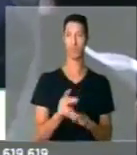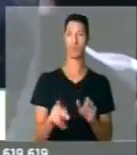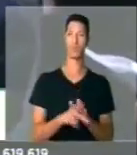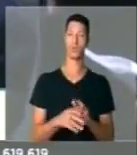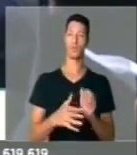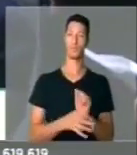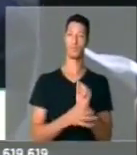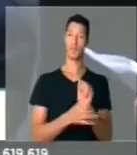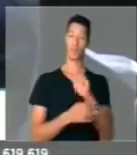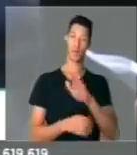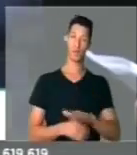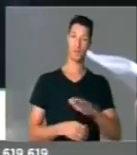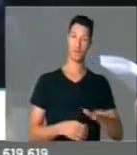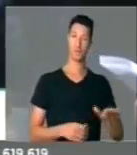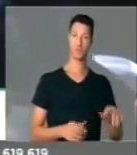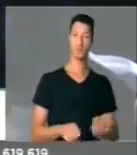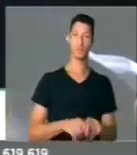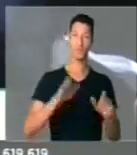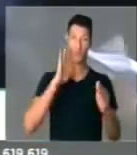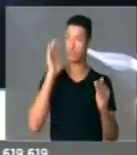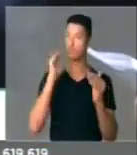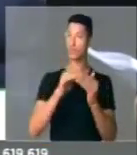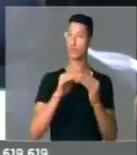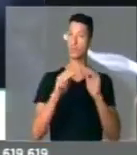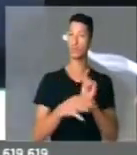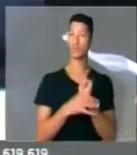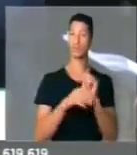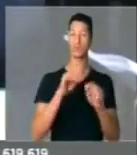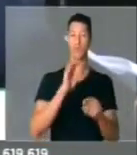a segurança da criança e o objetivo é